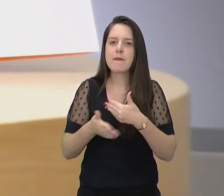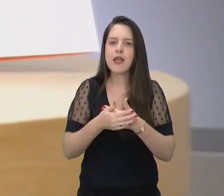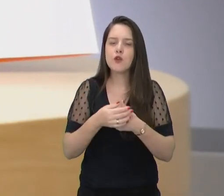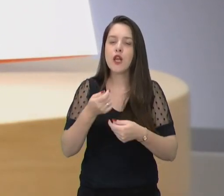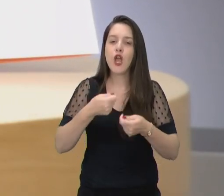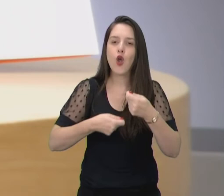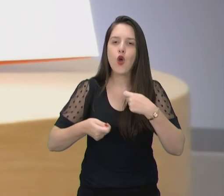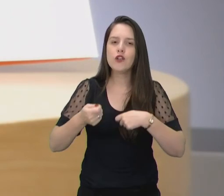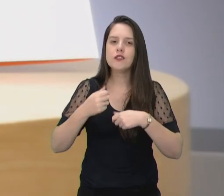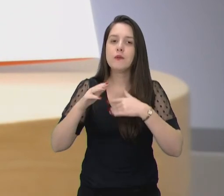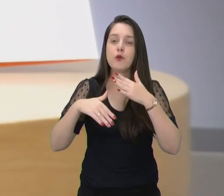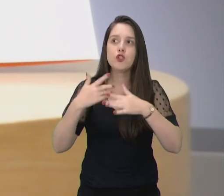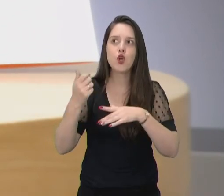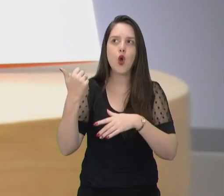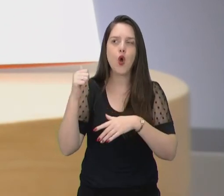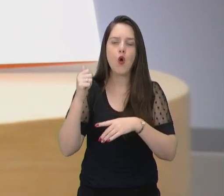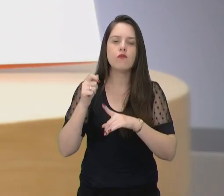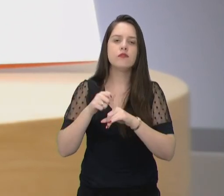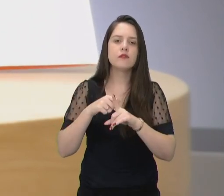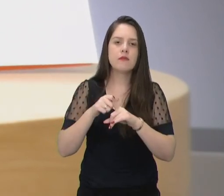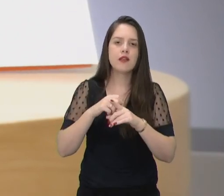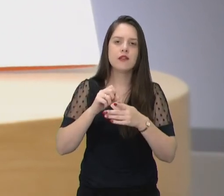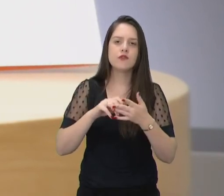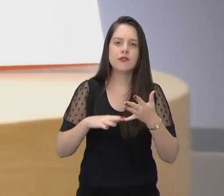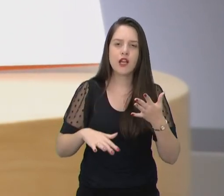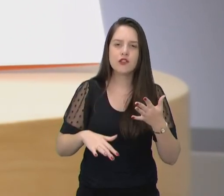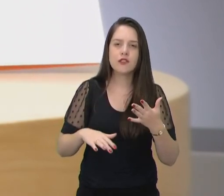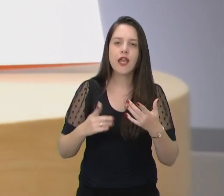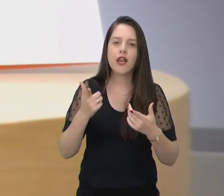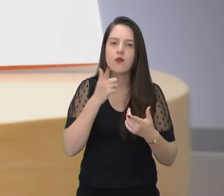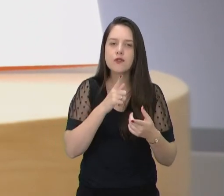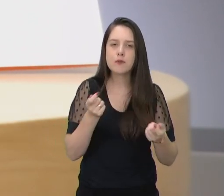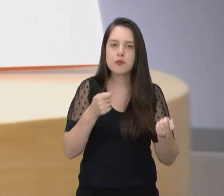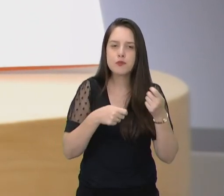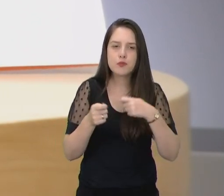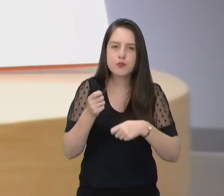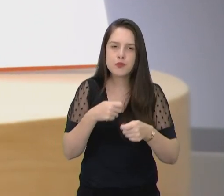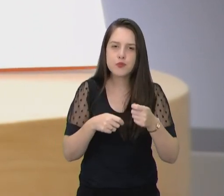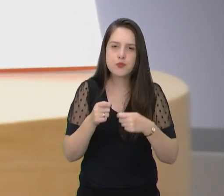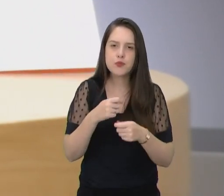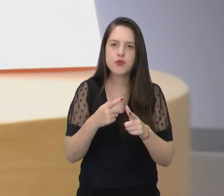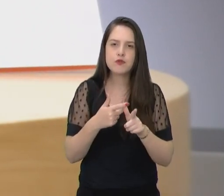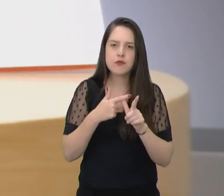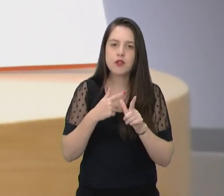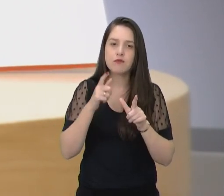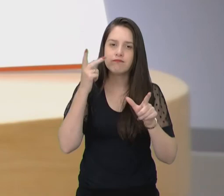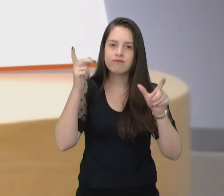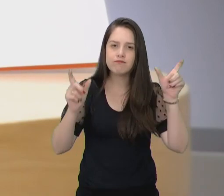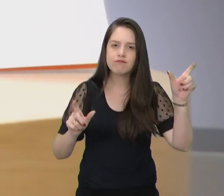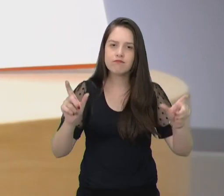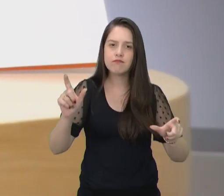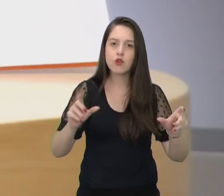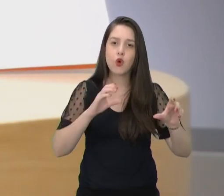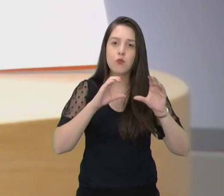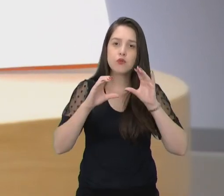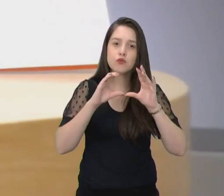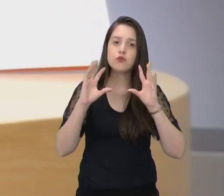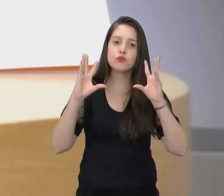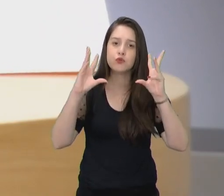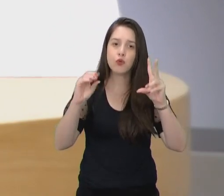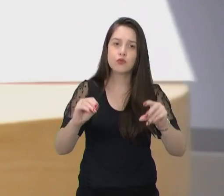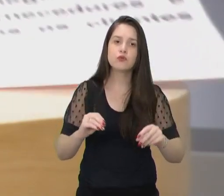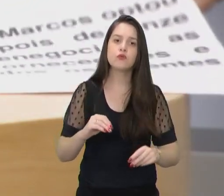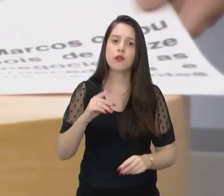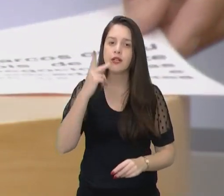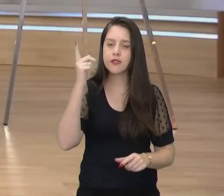negócio depois de 11 meses de atividade. Renegociou as dívidas com seus fornecedores e optou por comunicar todos os